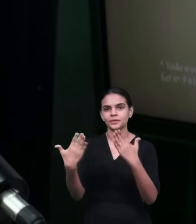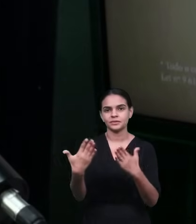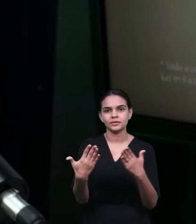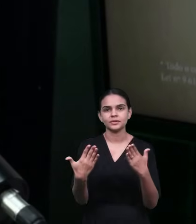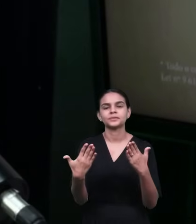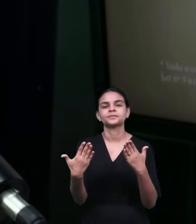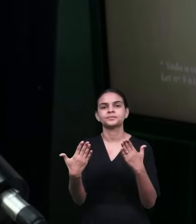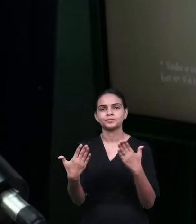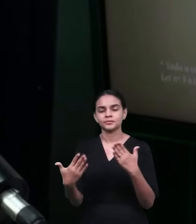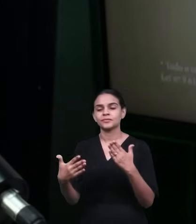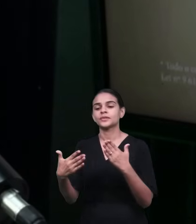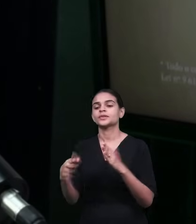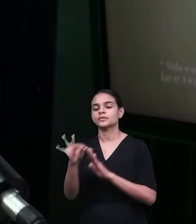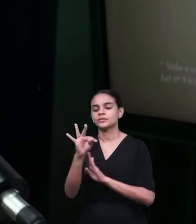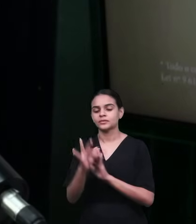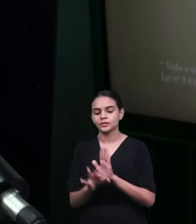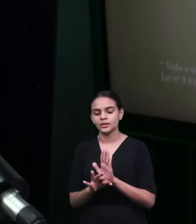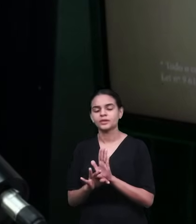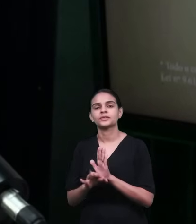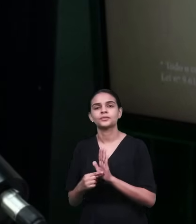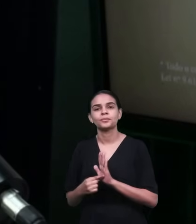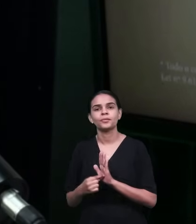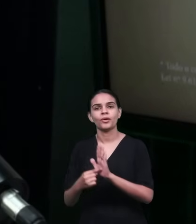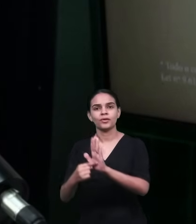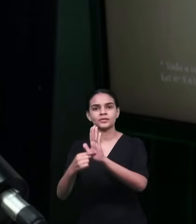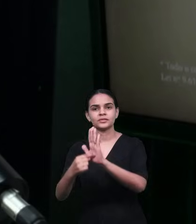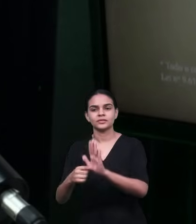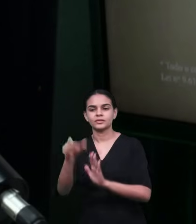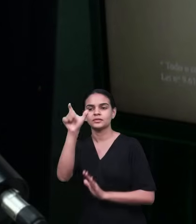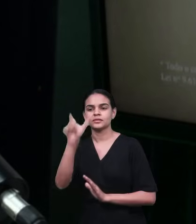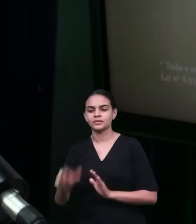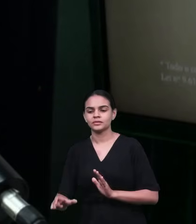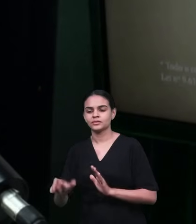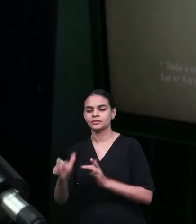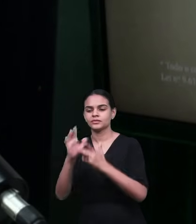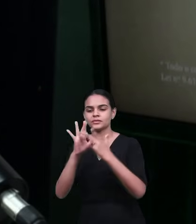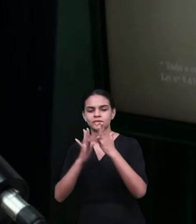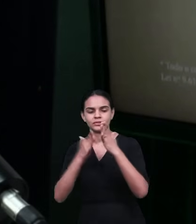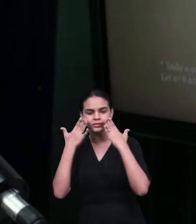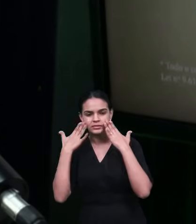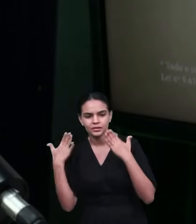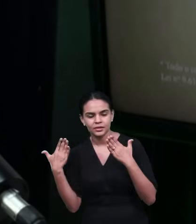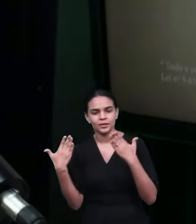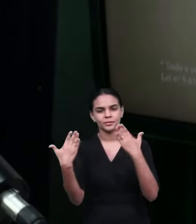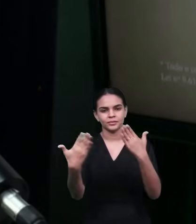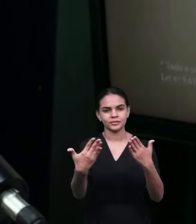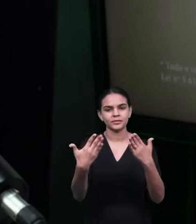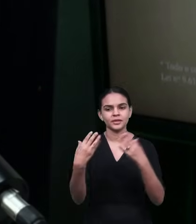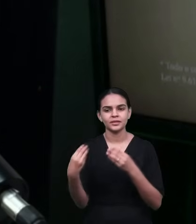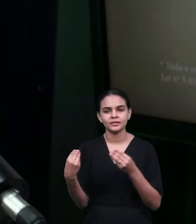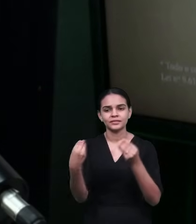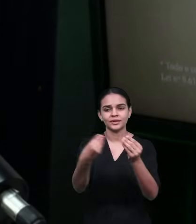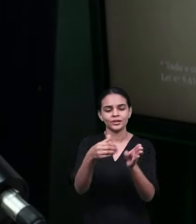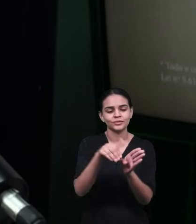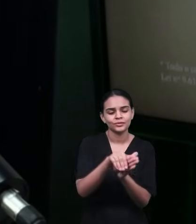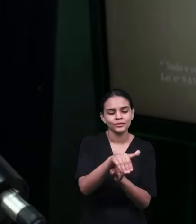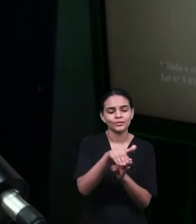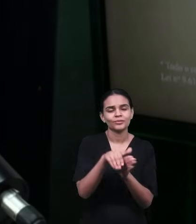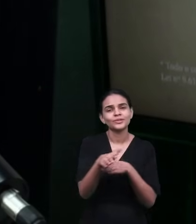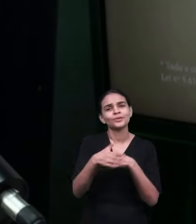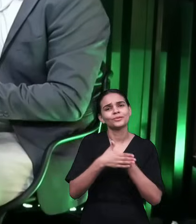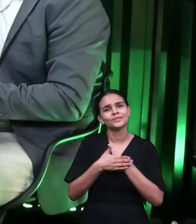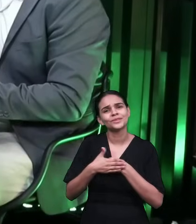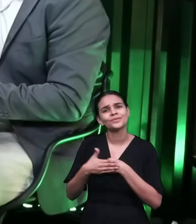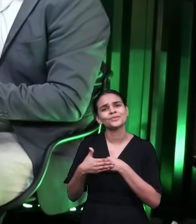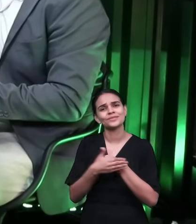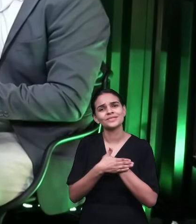o próprio Senhor aparecendo a Agar e trazendo a ela ali uma palavra de conforto, uma palavra